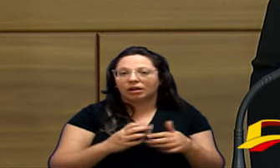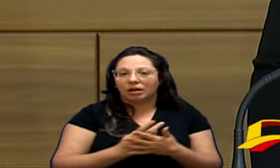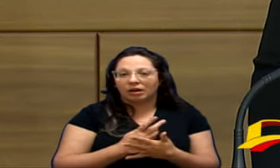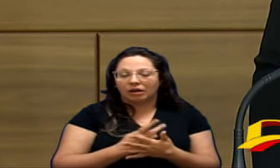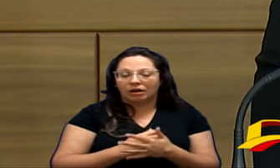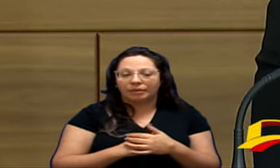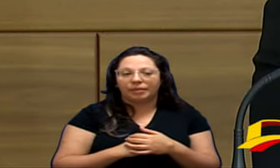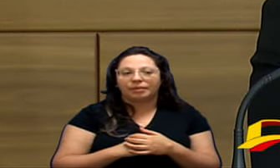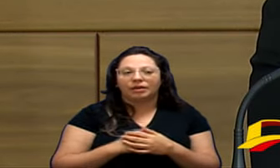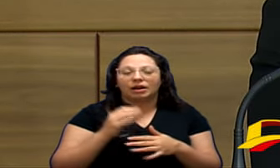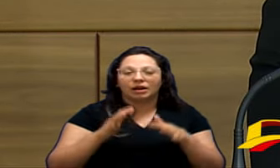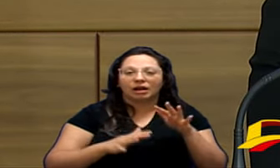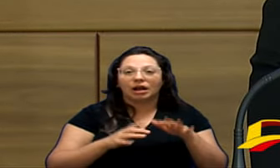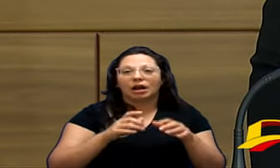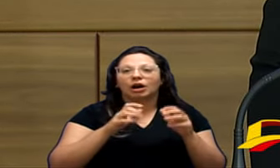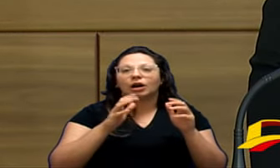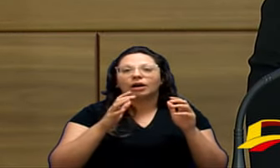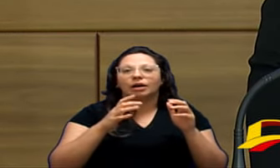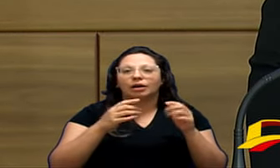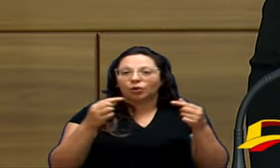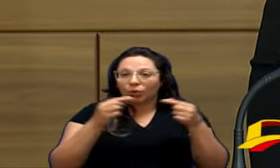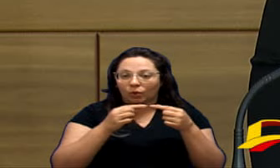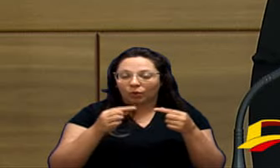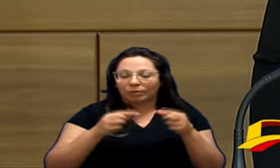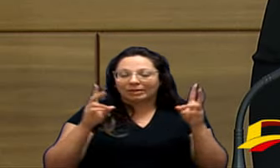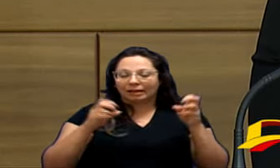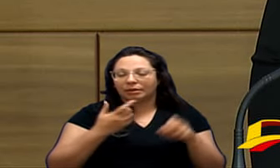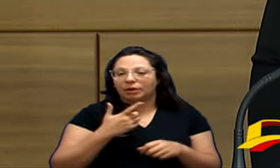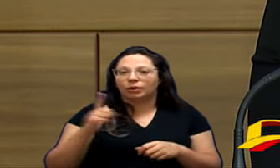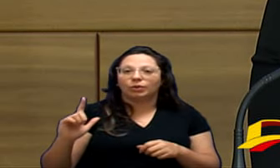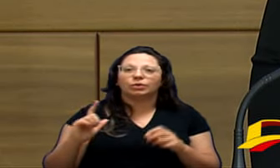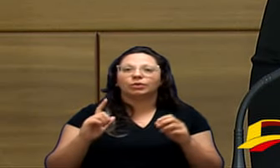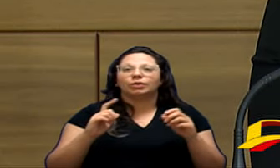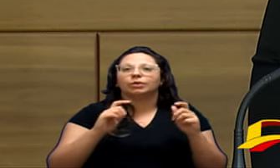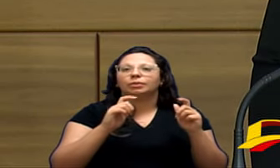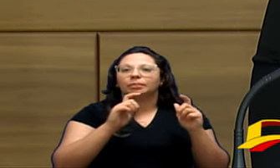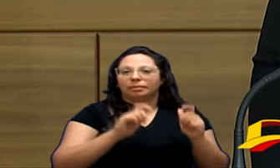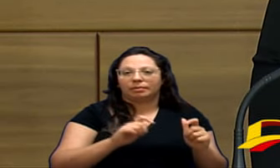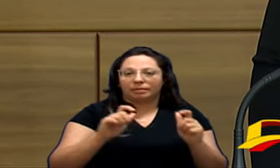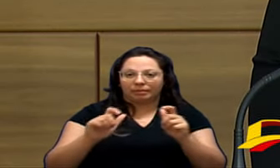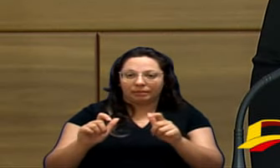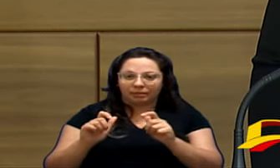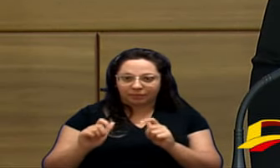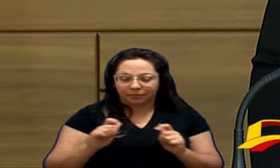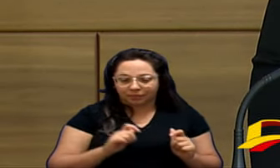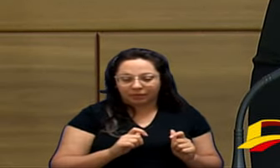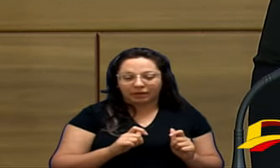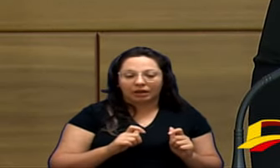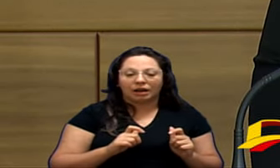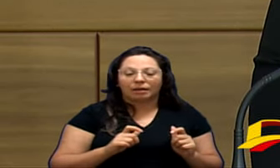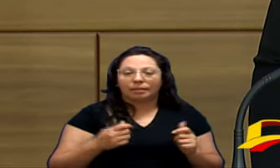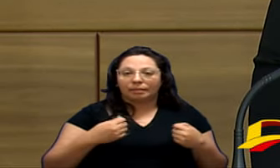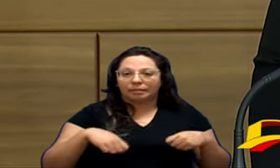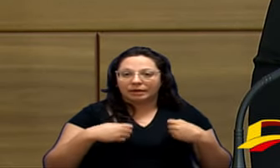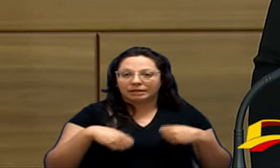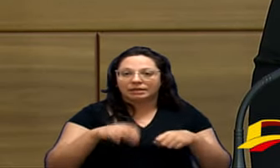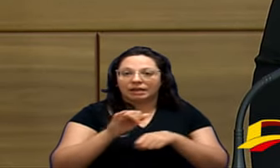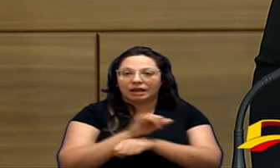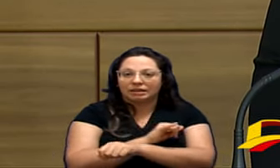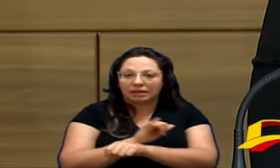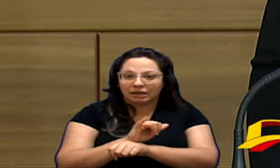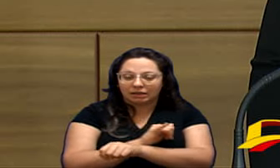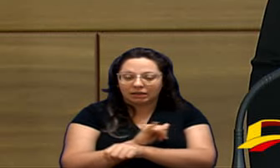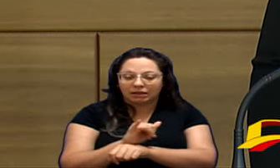elas funcionam né Eh de maneira aí de uma alocação estratégica com o